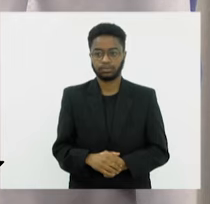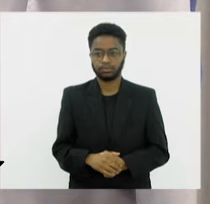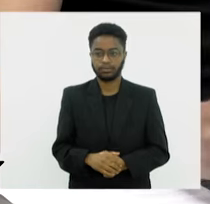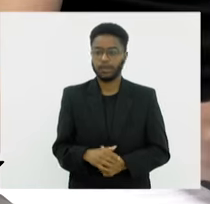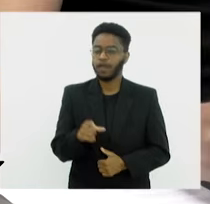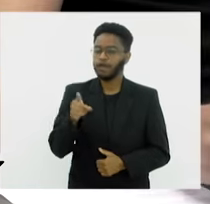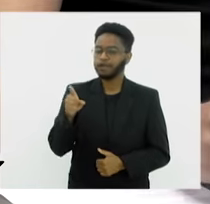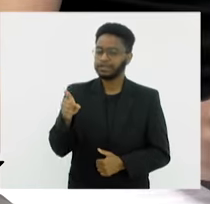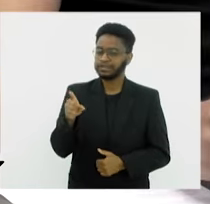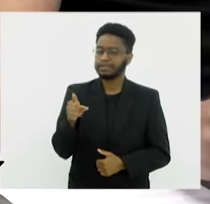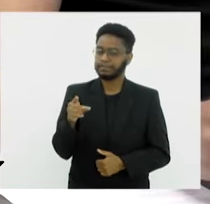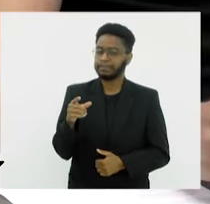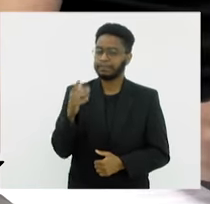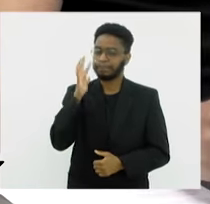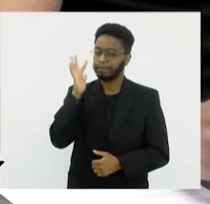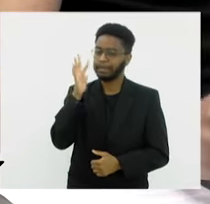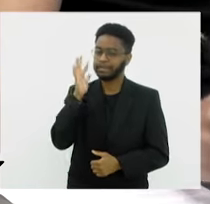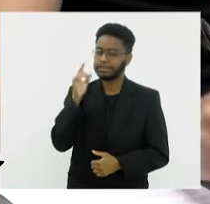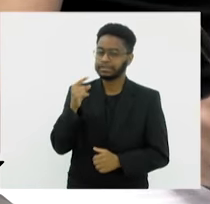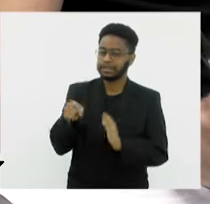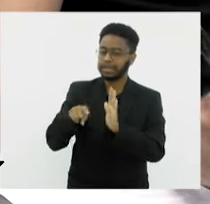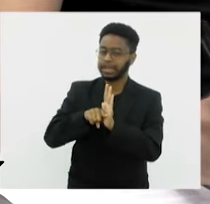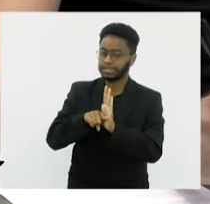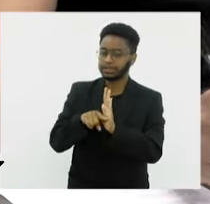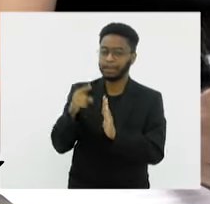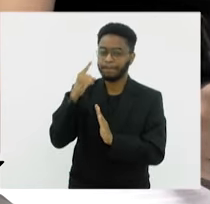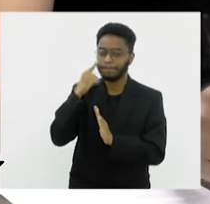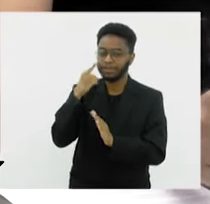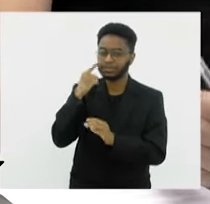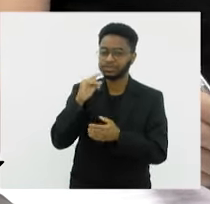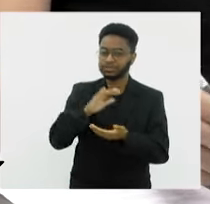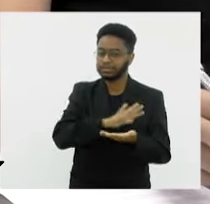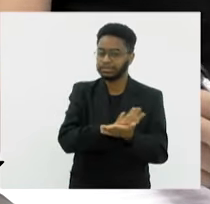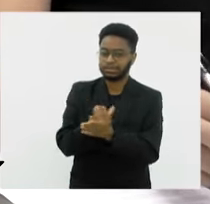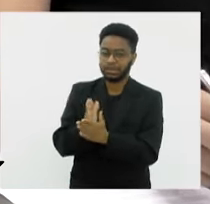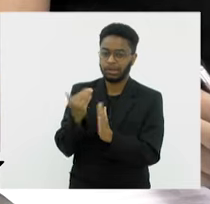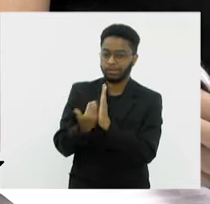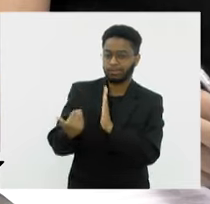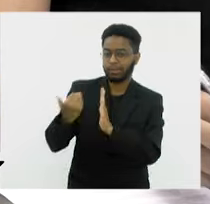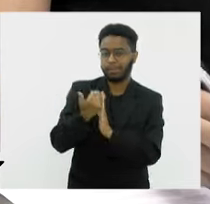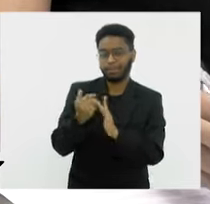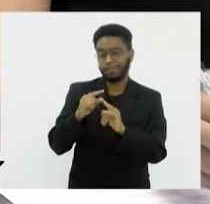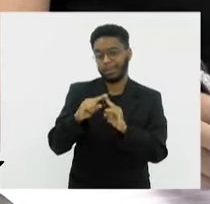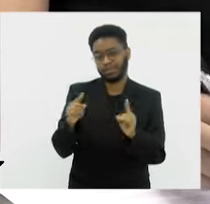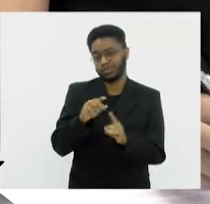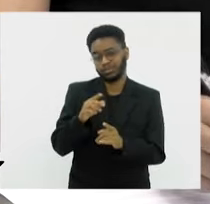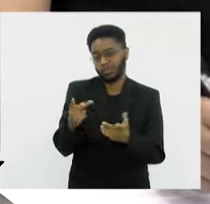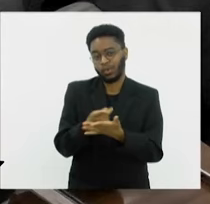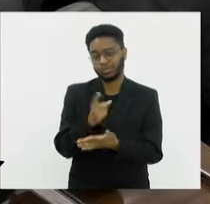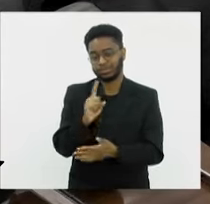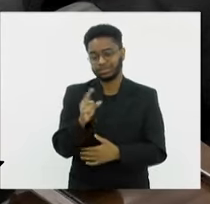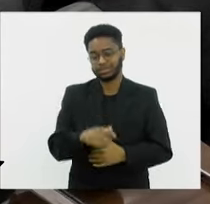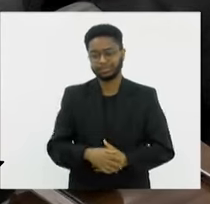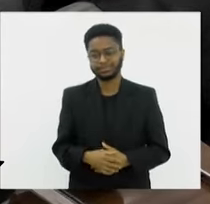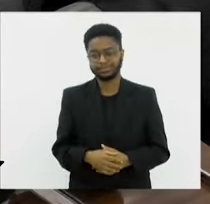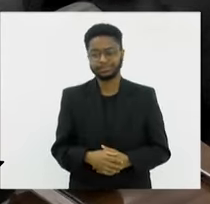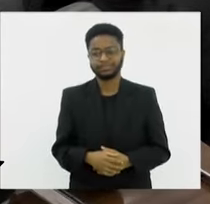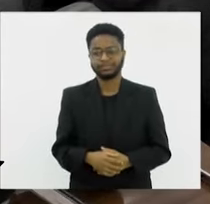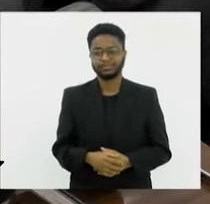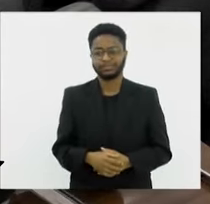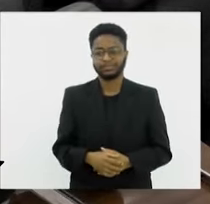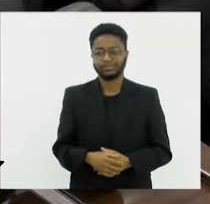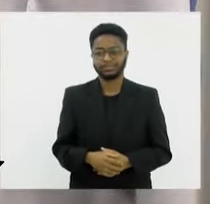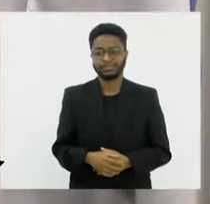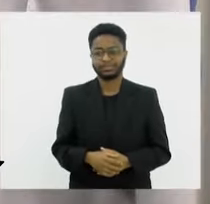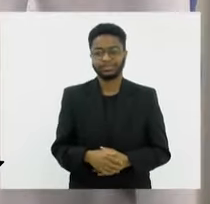estava pessimista, que achava que ia ter uma derrota. A caixa-pante não foi derrota. Bem assim. Foi uma deputado, derrota. Deputado Carlos Mink. Designando